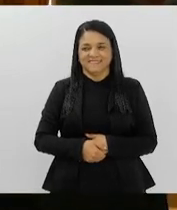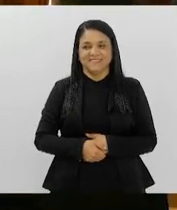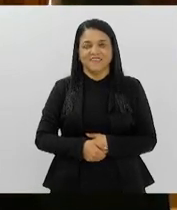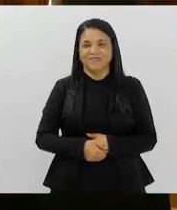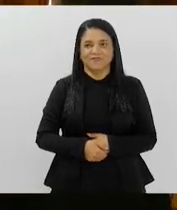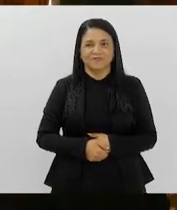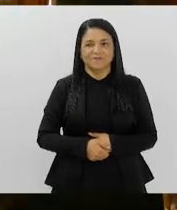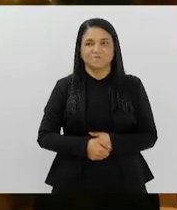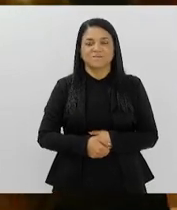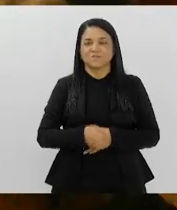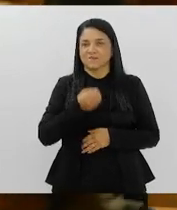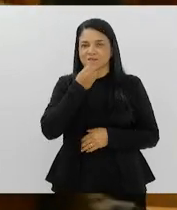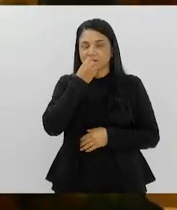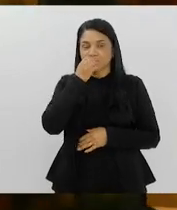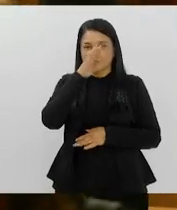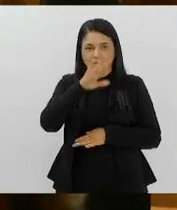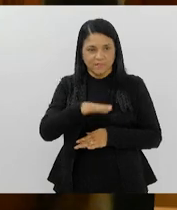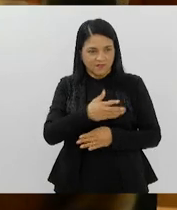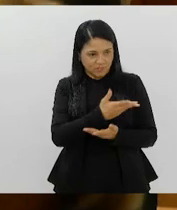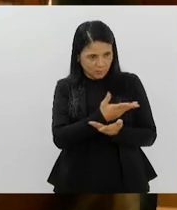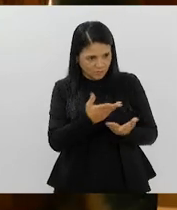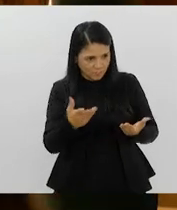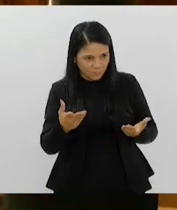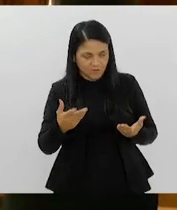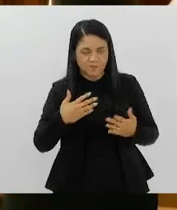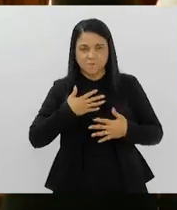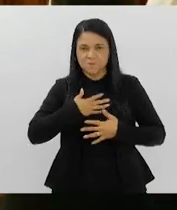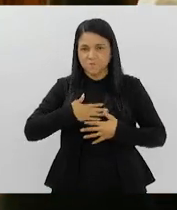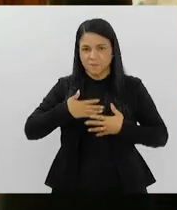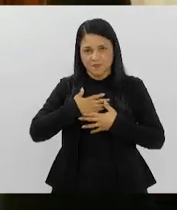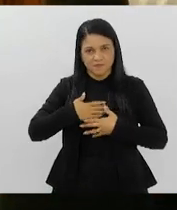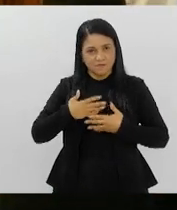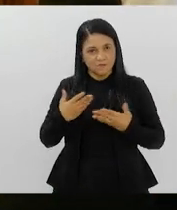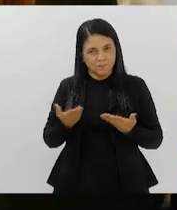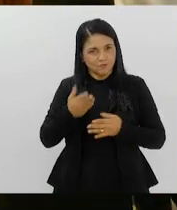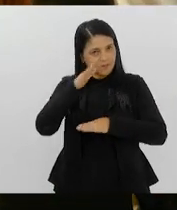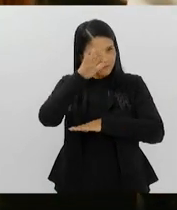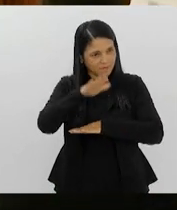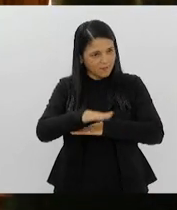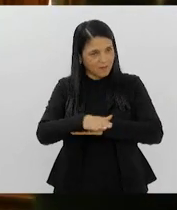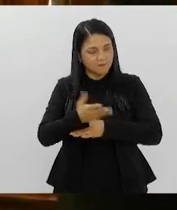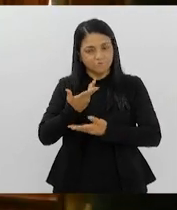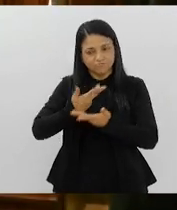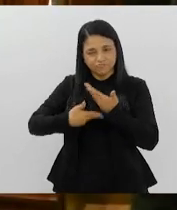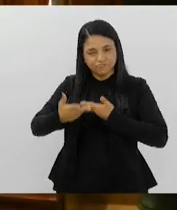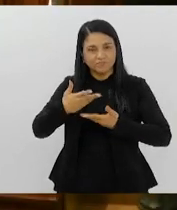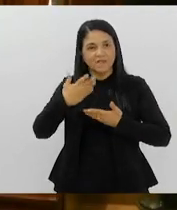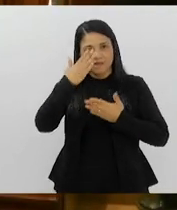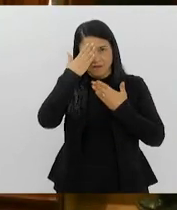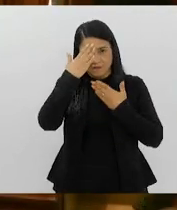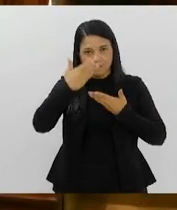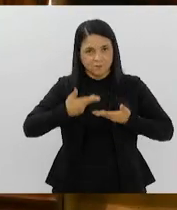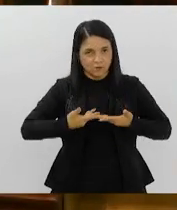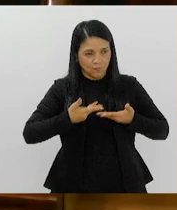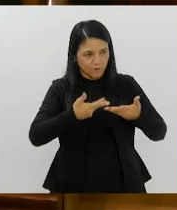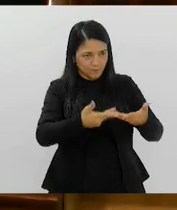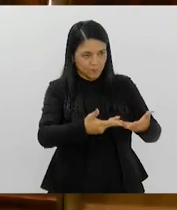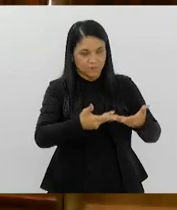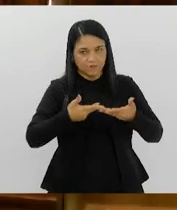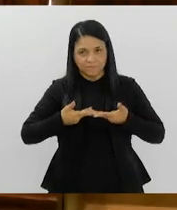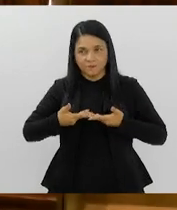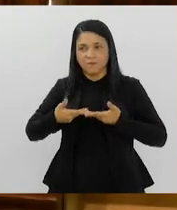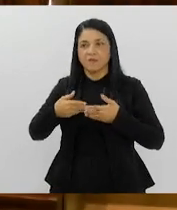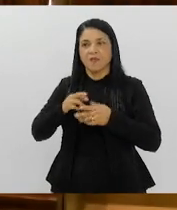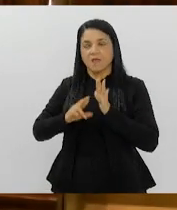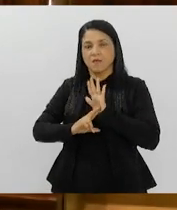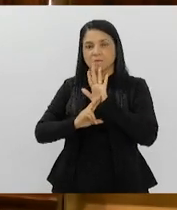Muito boa tarde a todos e todas. É um grande prazer estar com vocês aqui nessa tarde. Agradecer o convite para que pudéssemos estar aqui